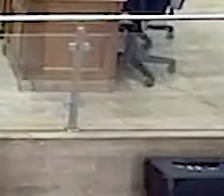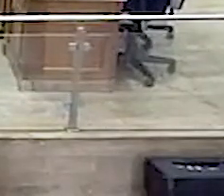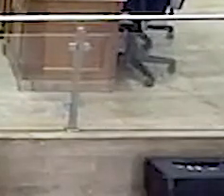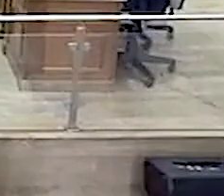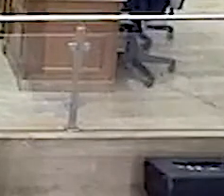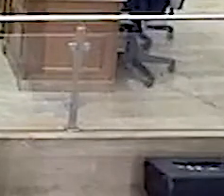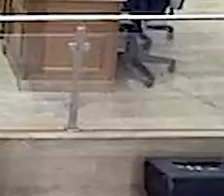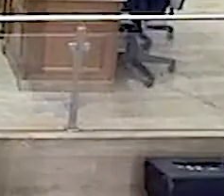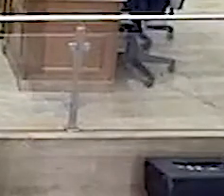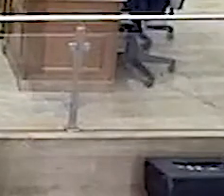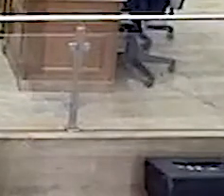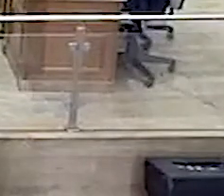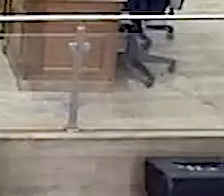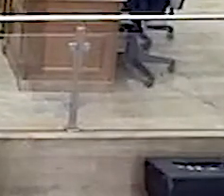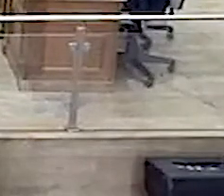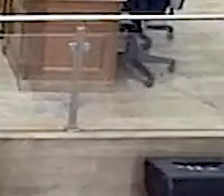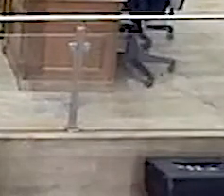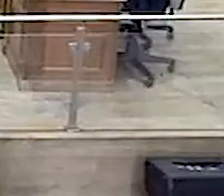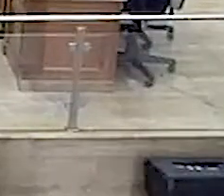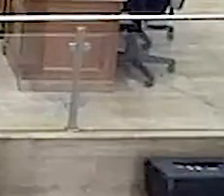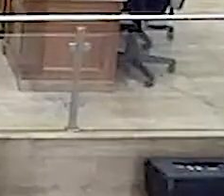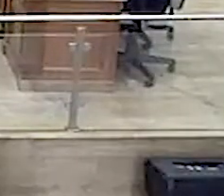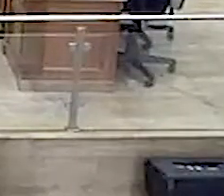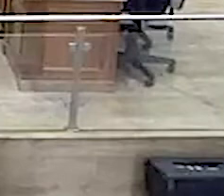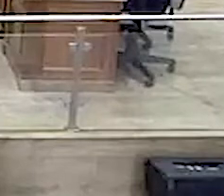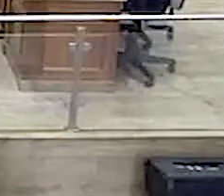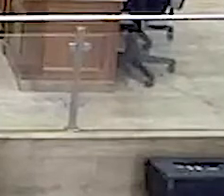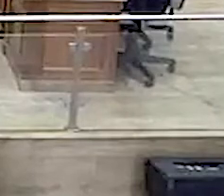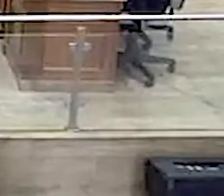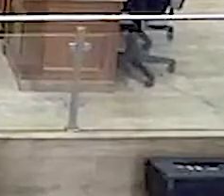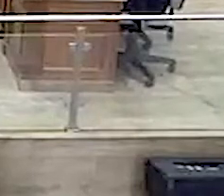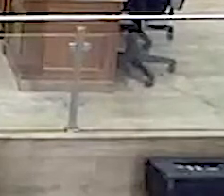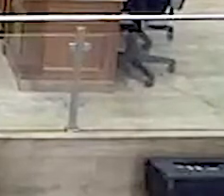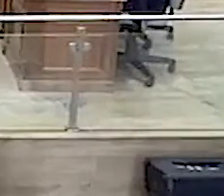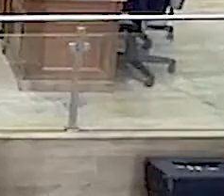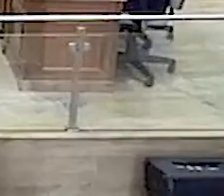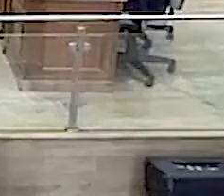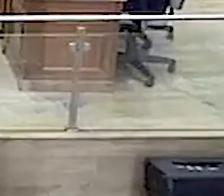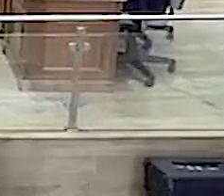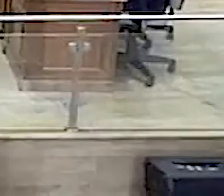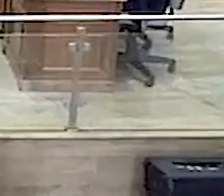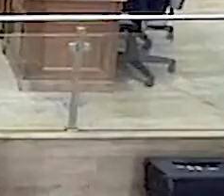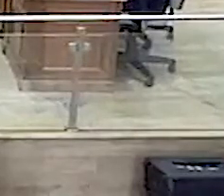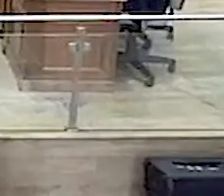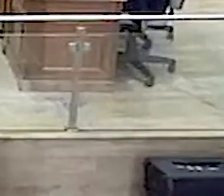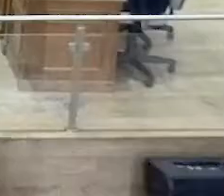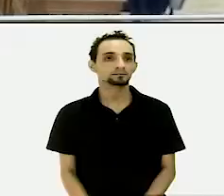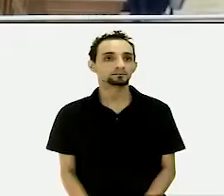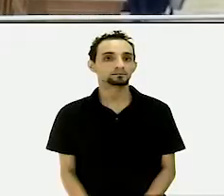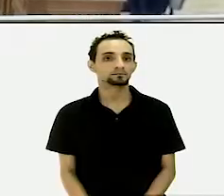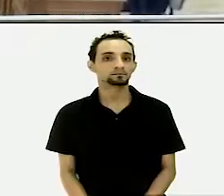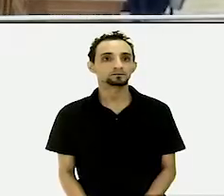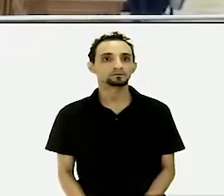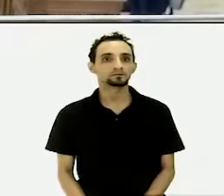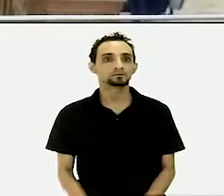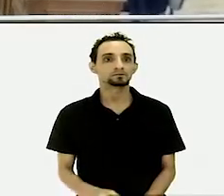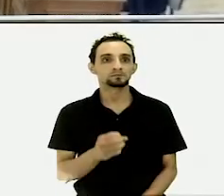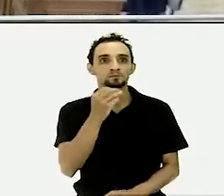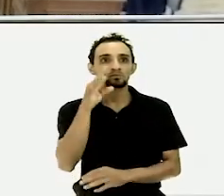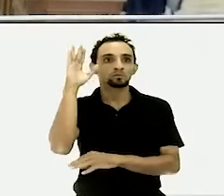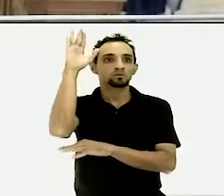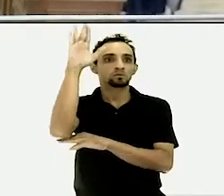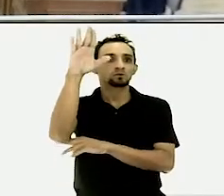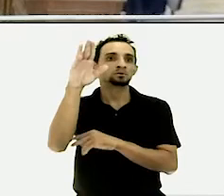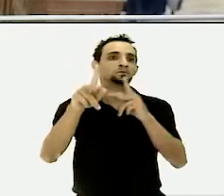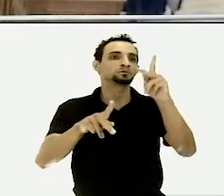o bambambam, achava que eu era mais, psicólogo, psiquiatra, que não faz diferença na minha vida, faz sim, faz toda uma diferença. Hoje eu passo